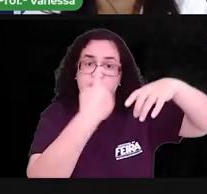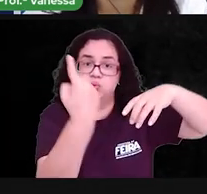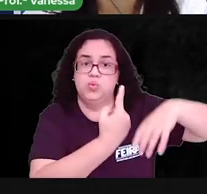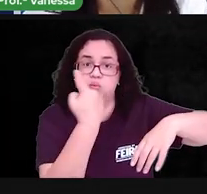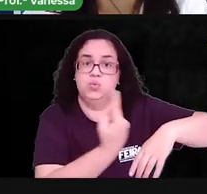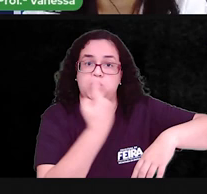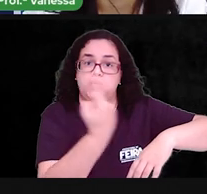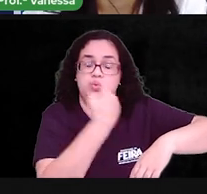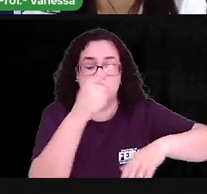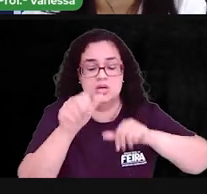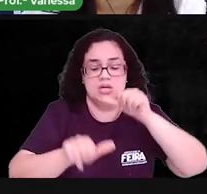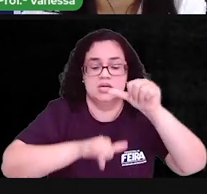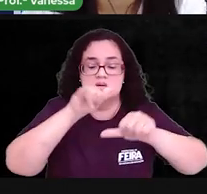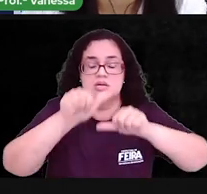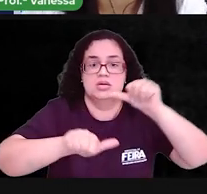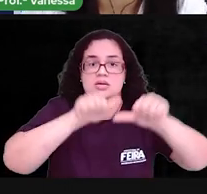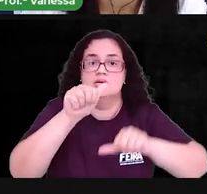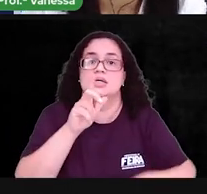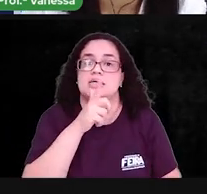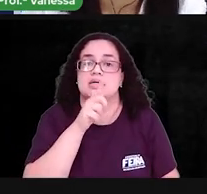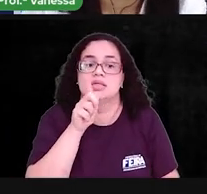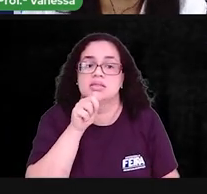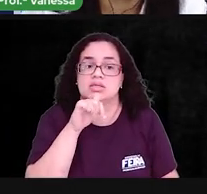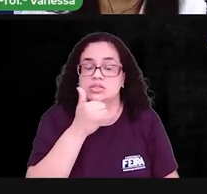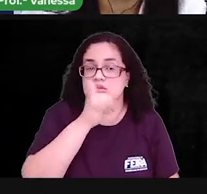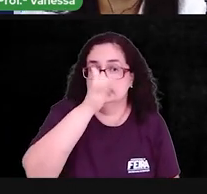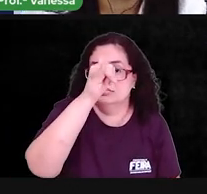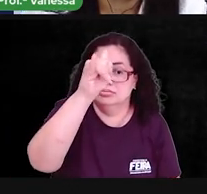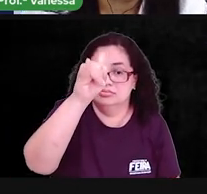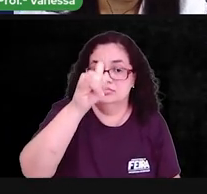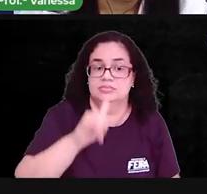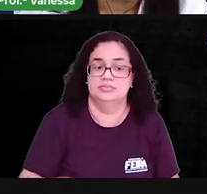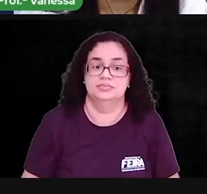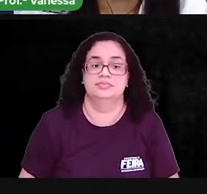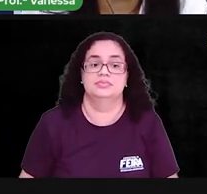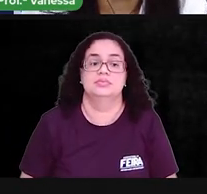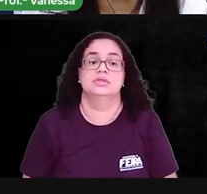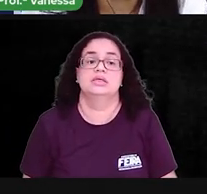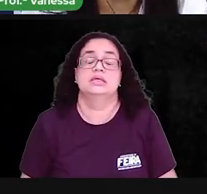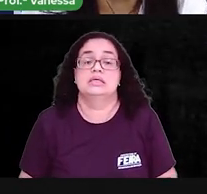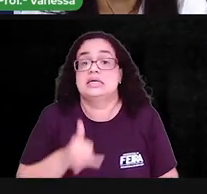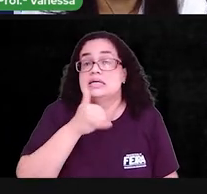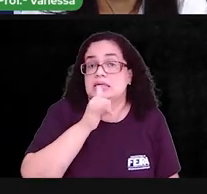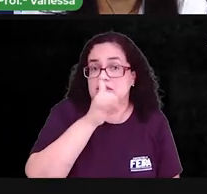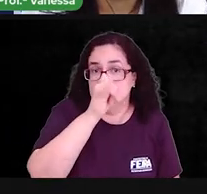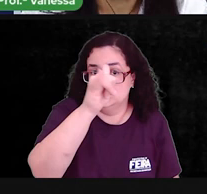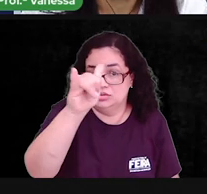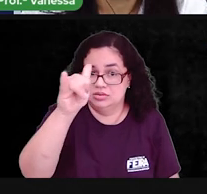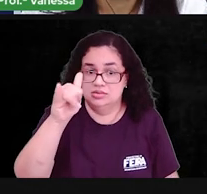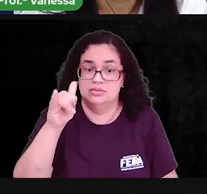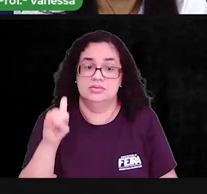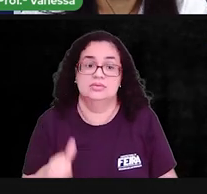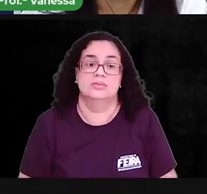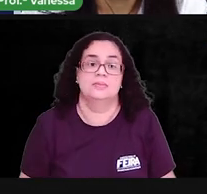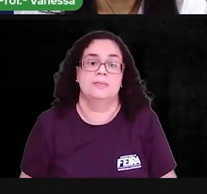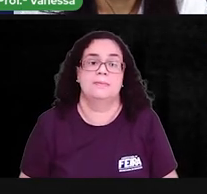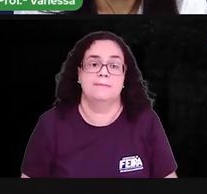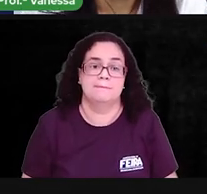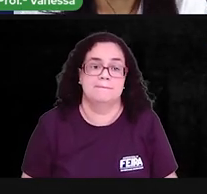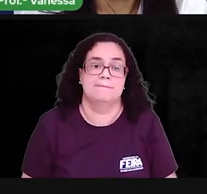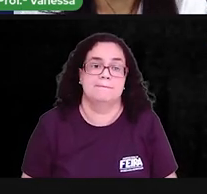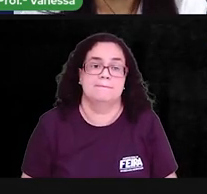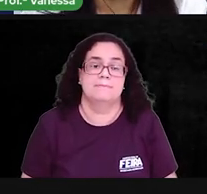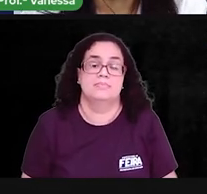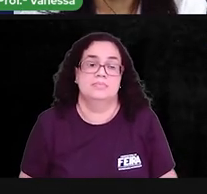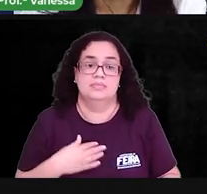pensou energia transformada em energia elétrica e a energia produzida nessas hidrelétricas ela